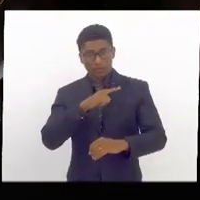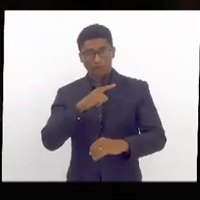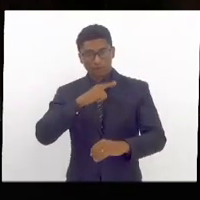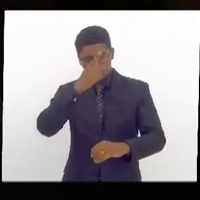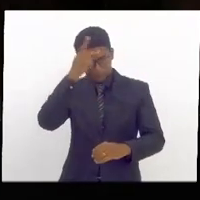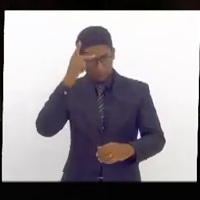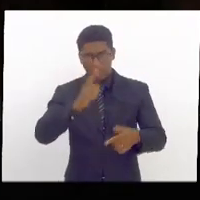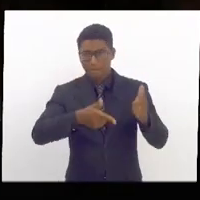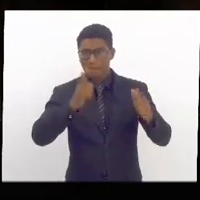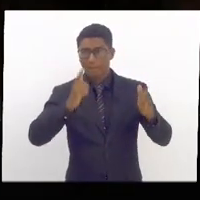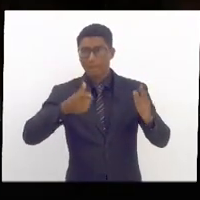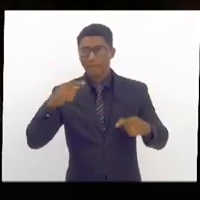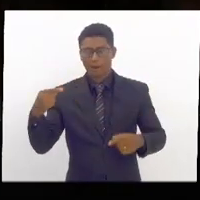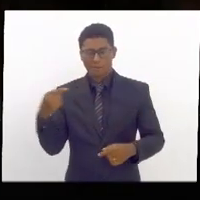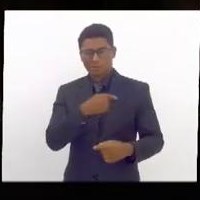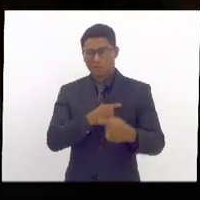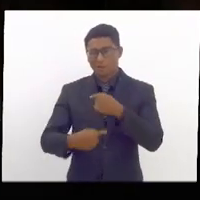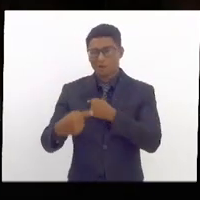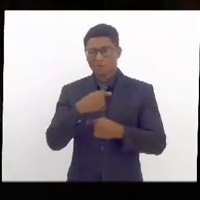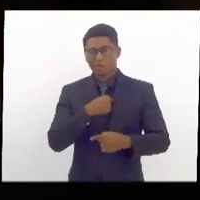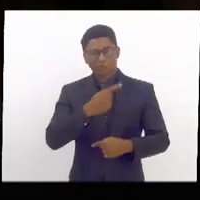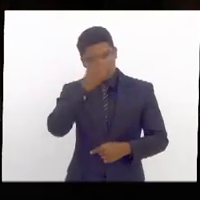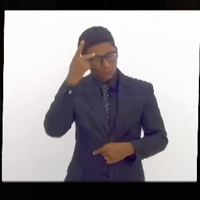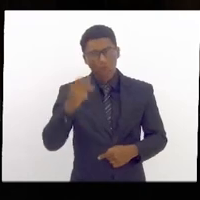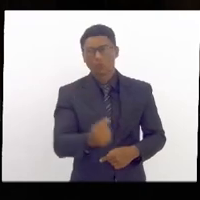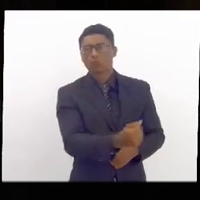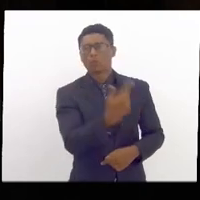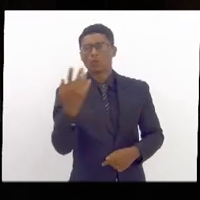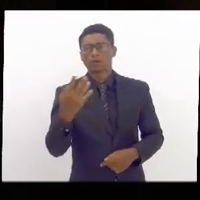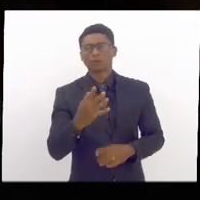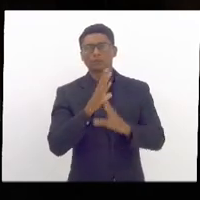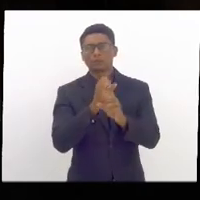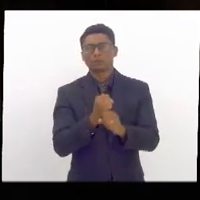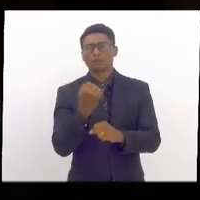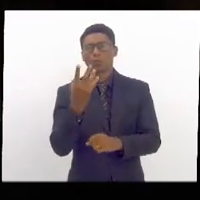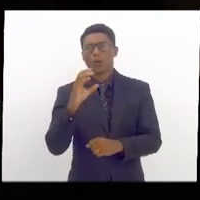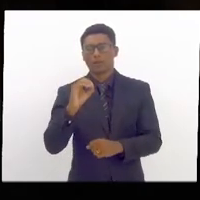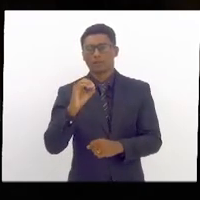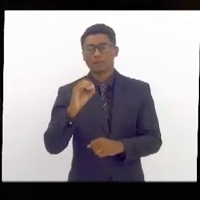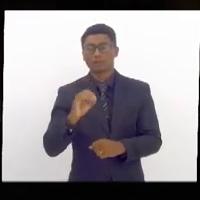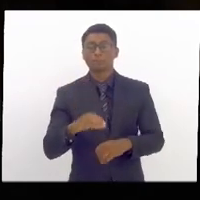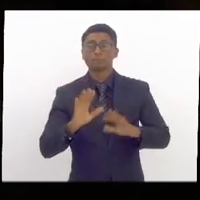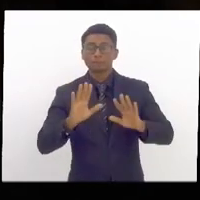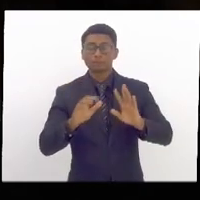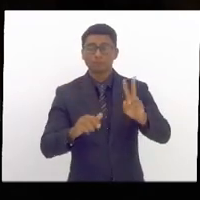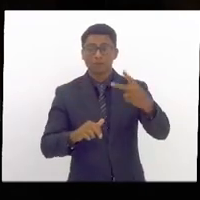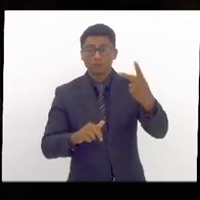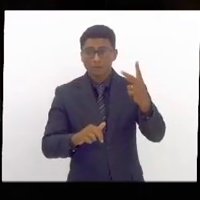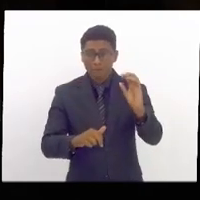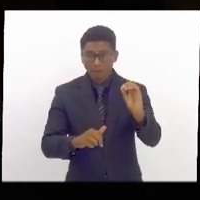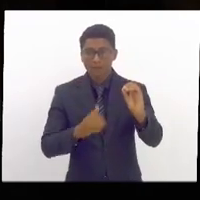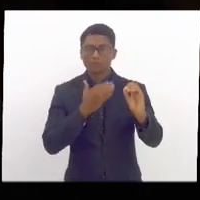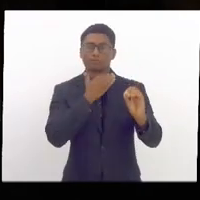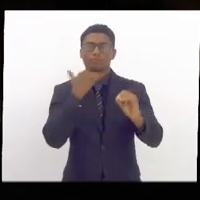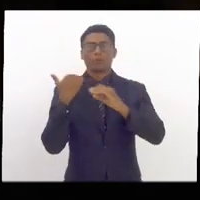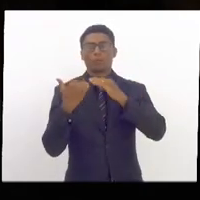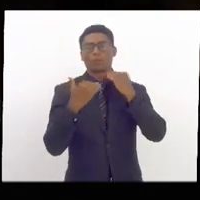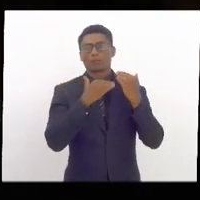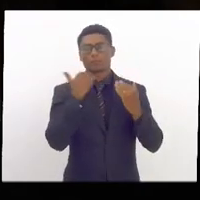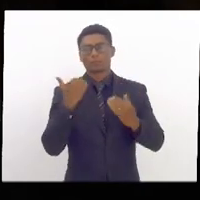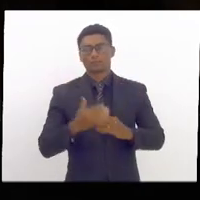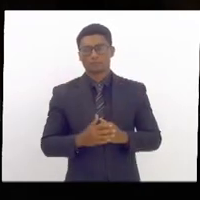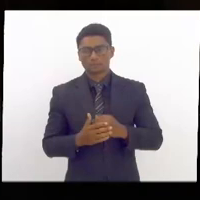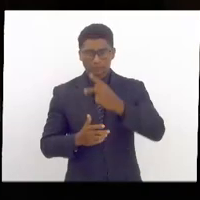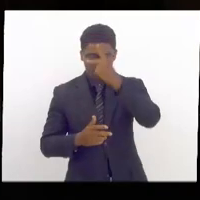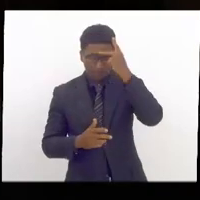na região metropolitana do Rio de Janeiro. E desses 40, 20 pessoas vieram a óbito. E dessas